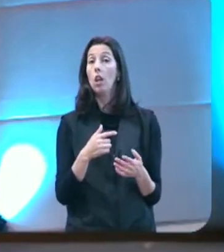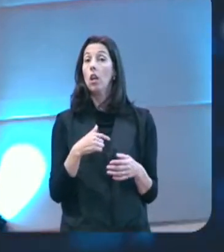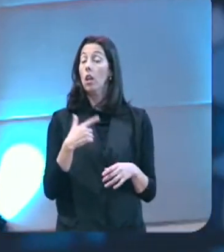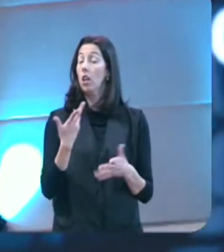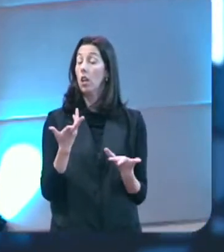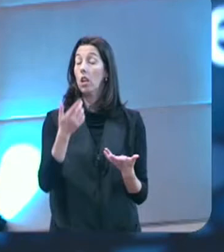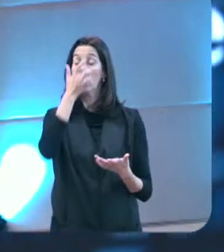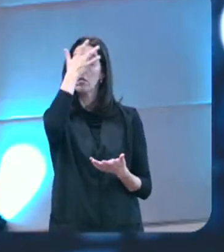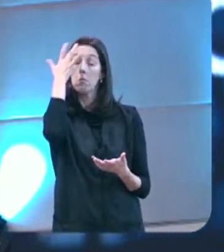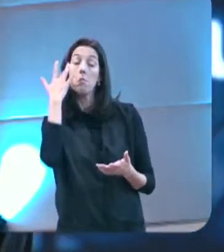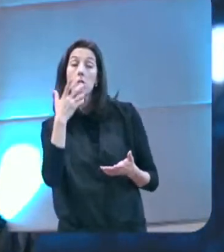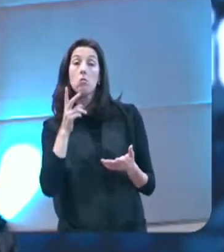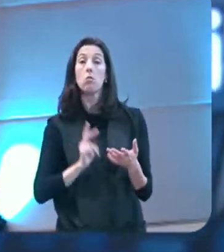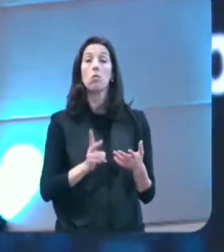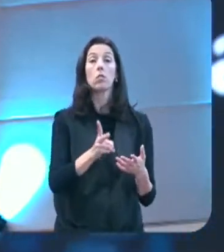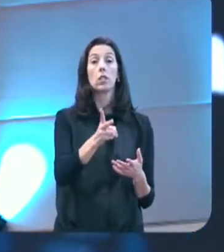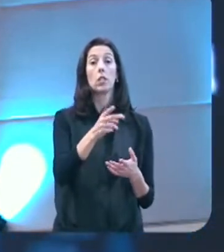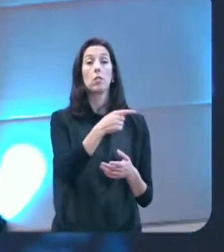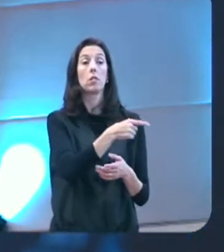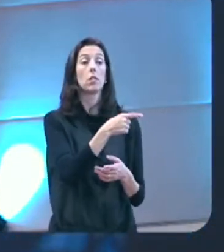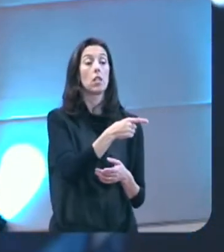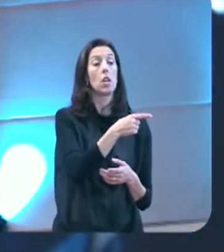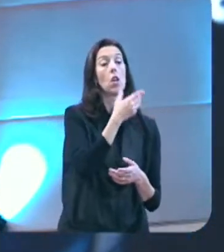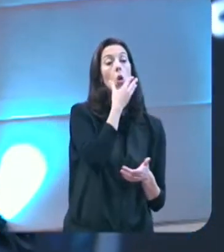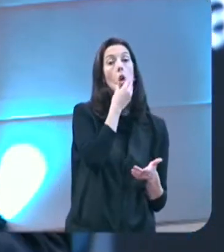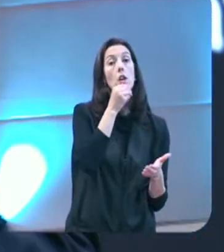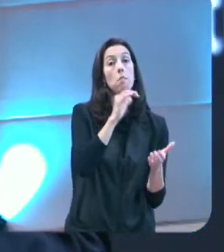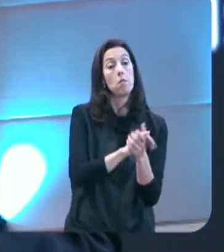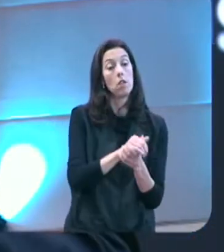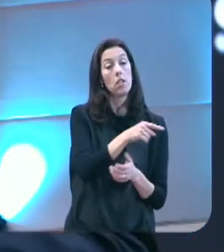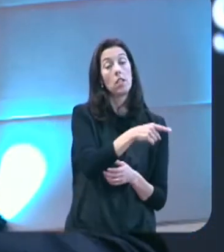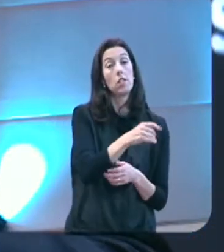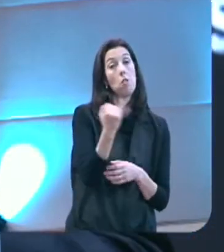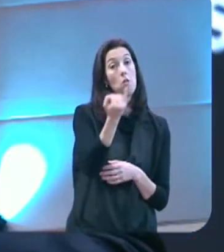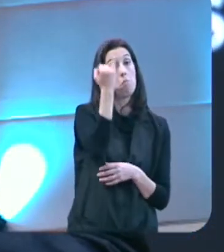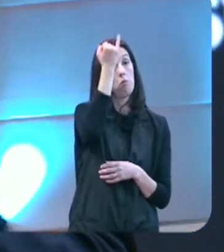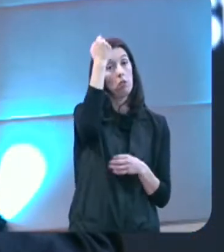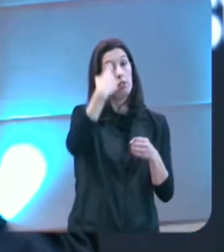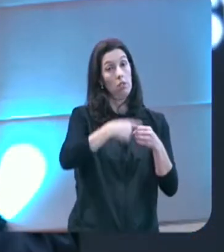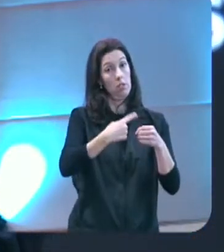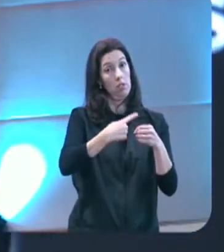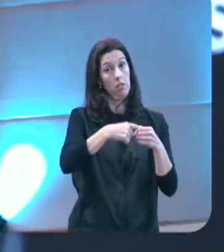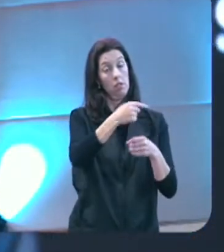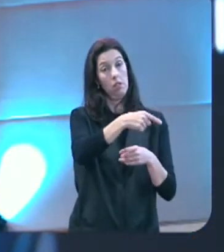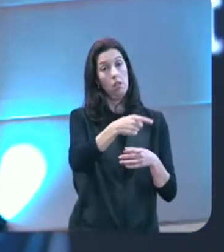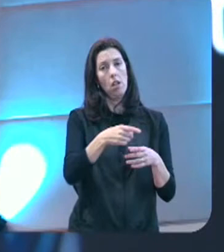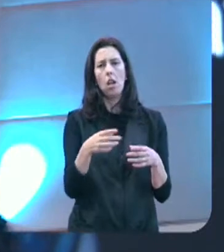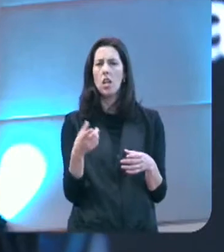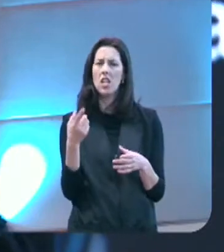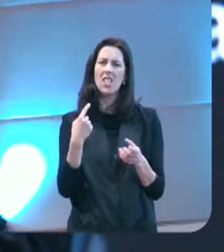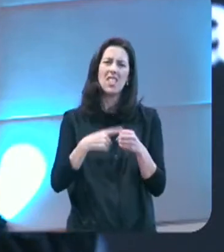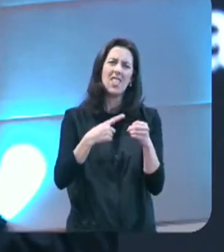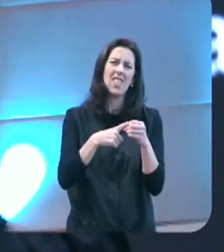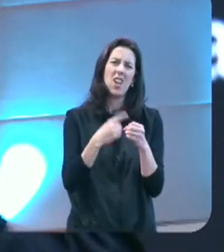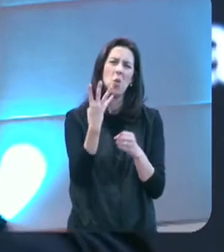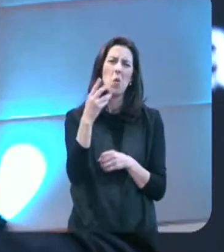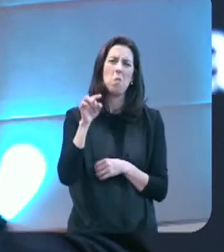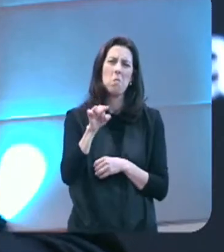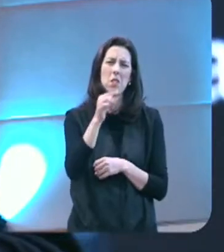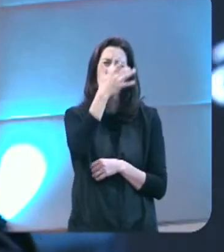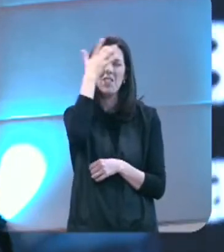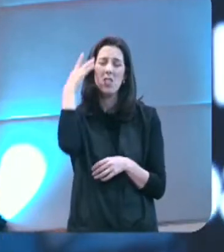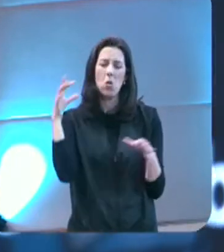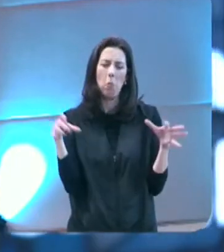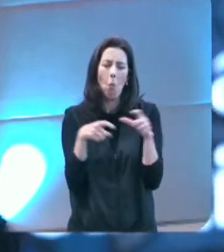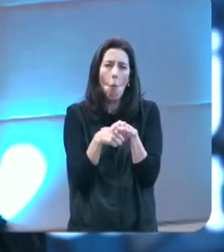dela. Só que o marido desta senhora era uma pessoa importante na cidade. Uma cidade pequenina com 4.000 pessoas em que toda a